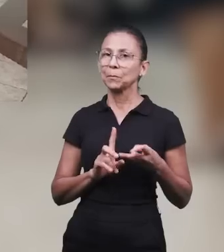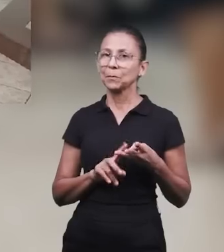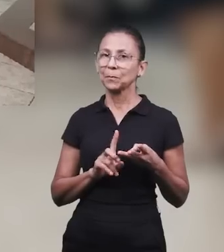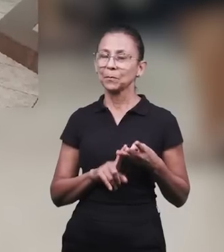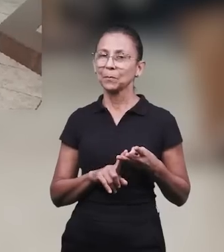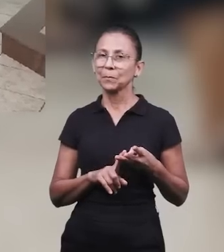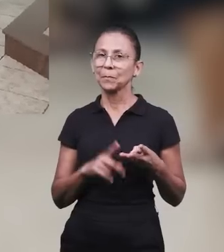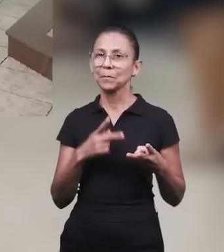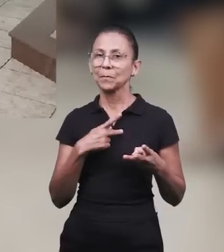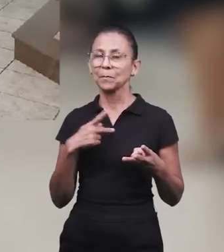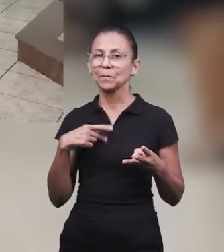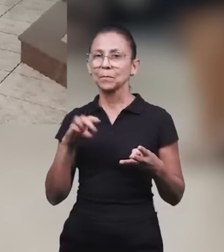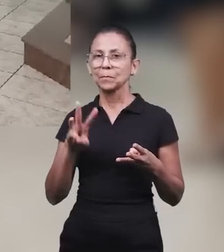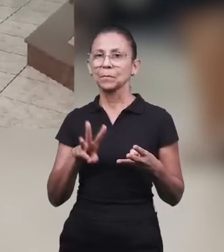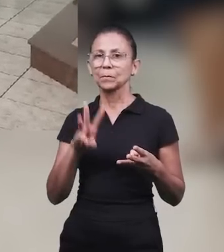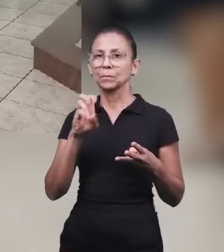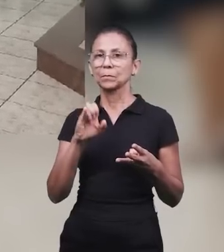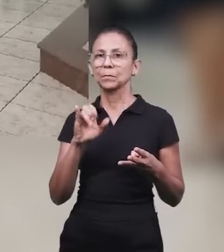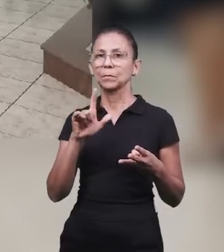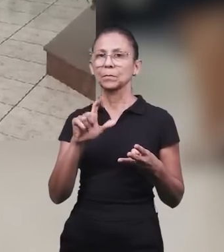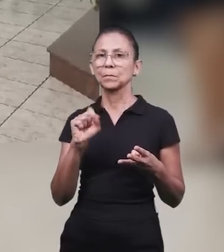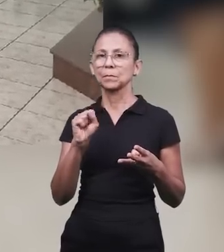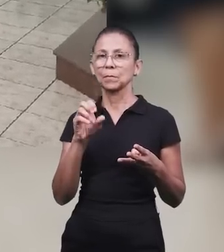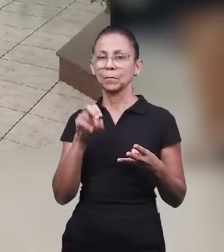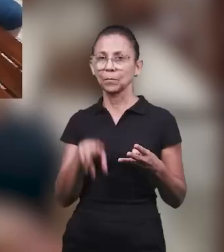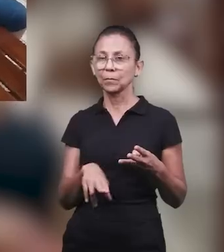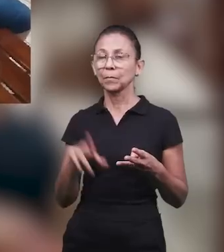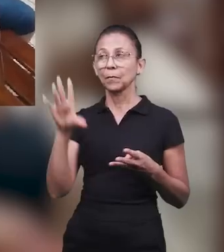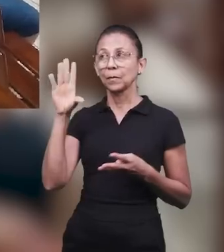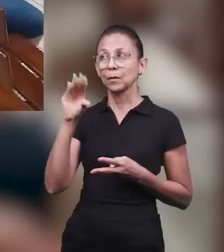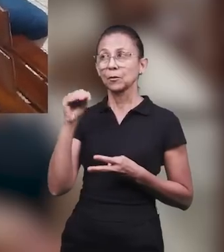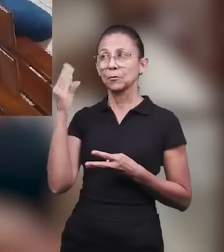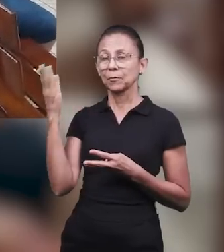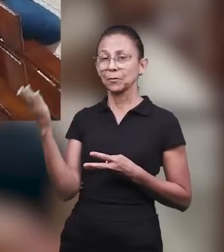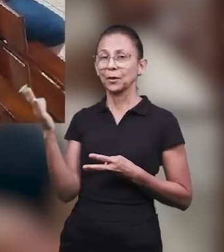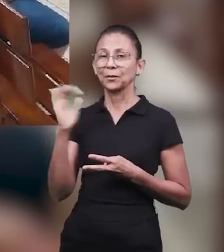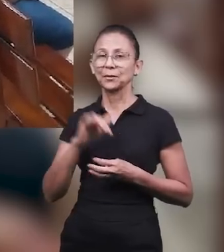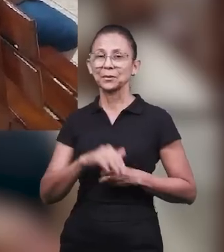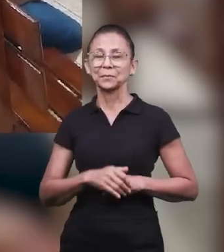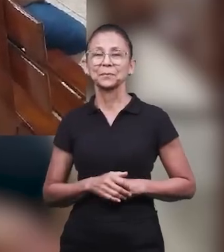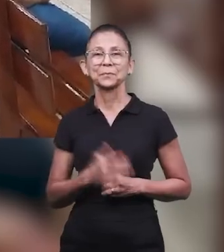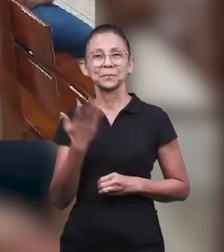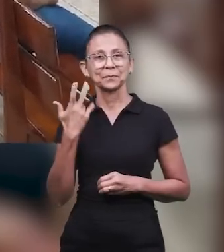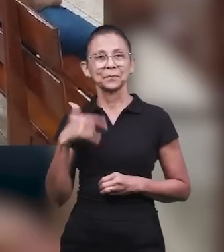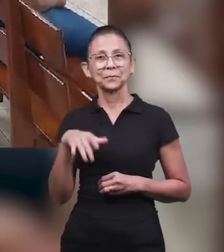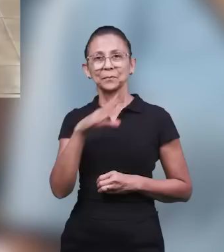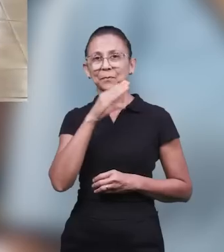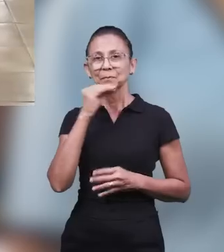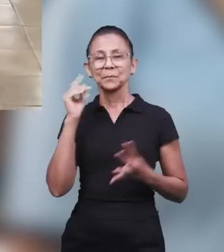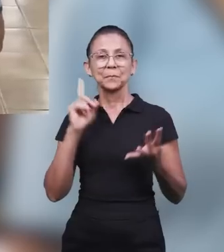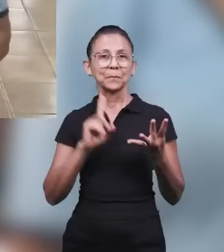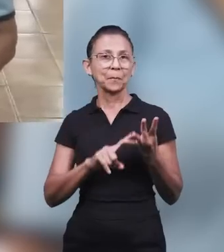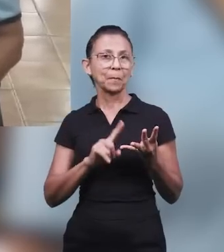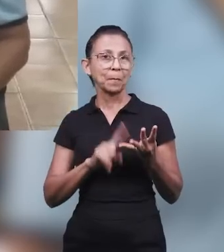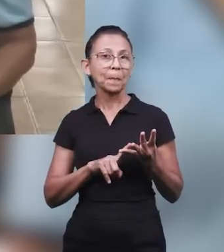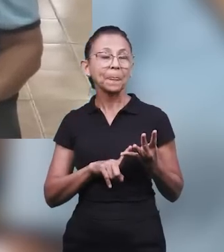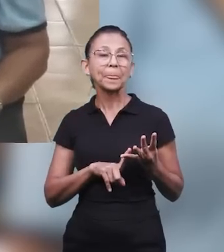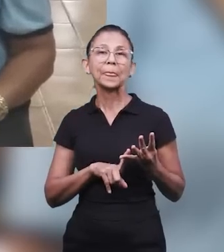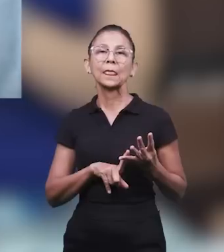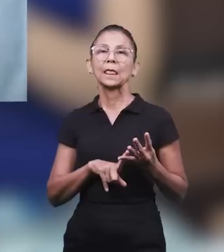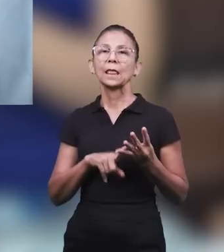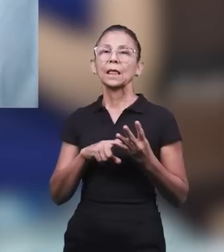do pastor Wilson, também fotos das evangelizações das nossas crianças, intermediários e adolescentes. Na Igreja